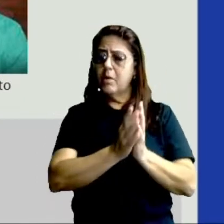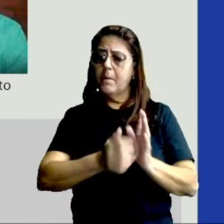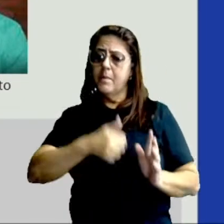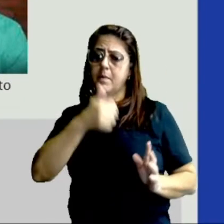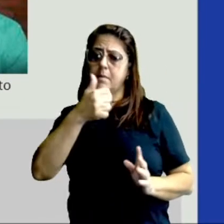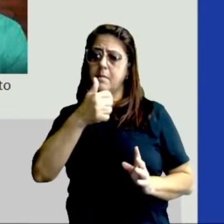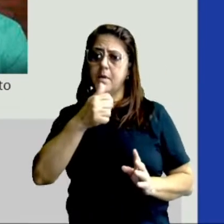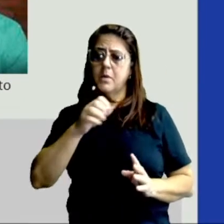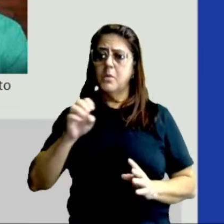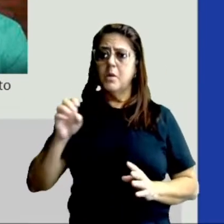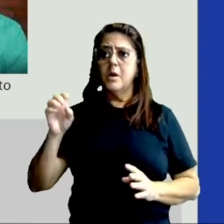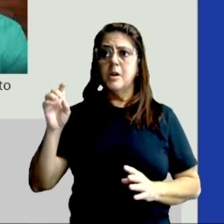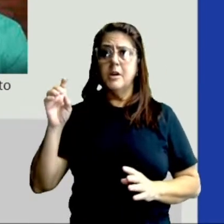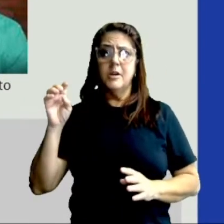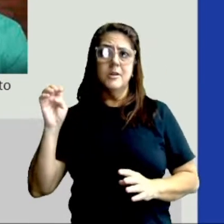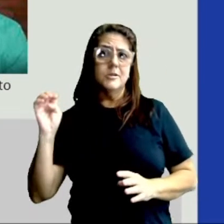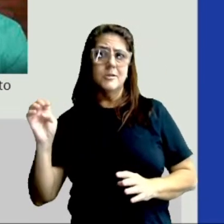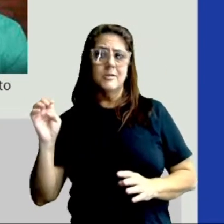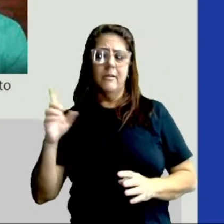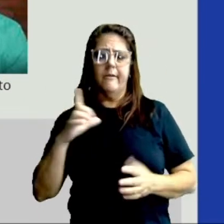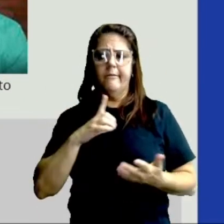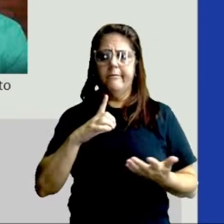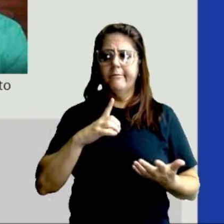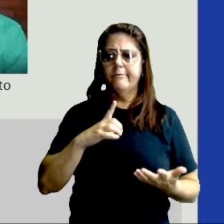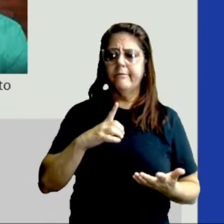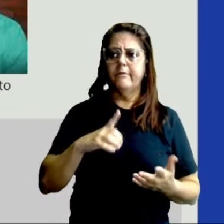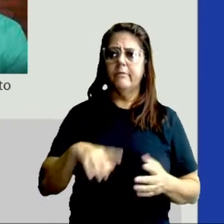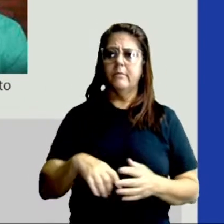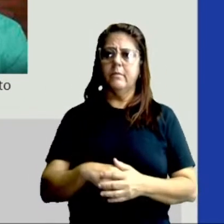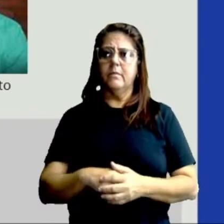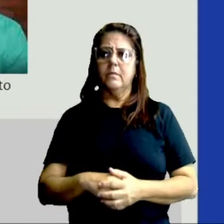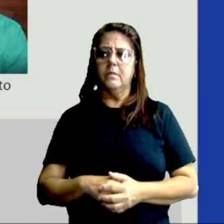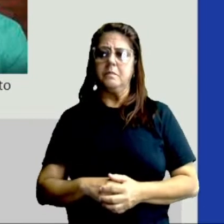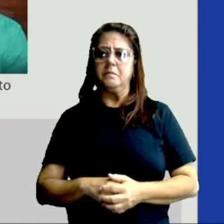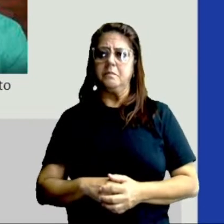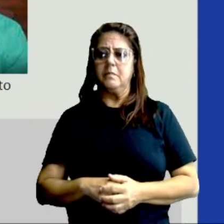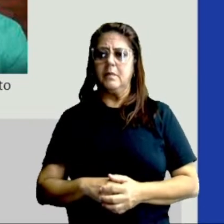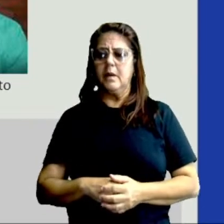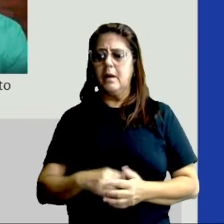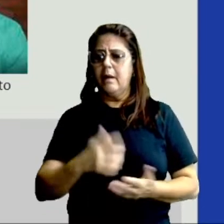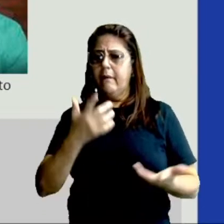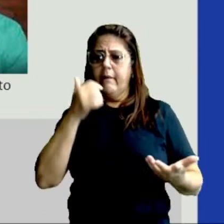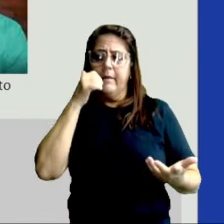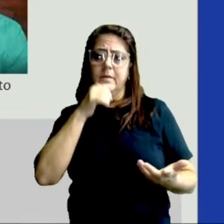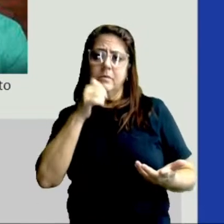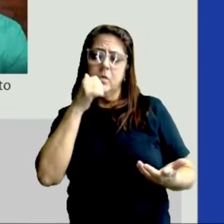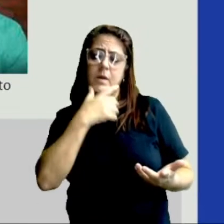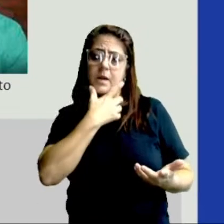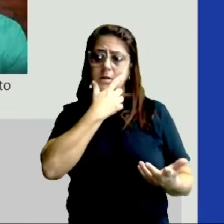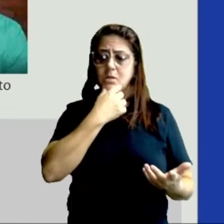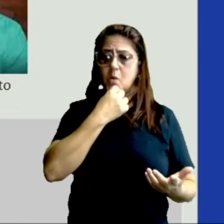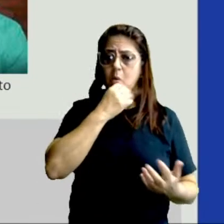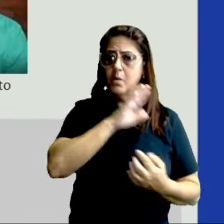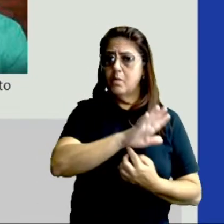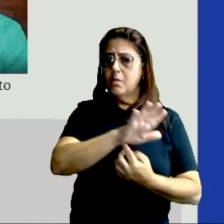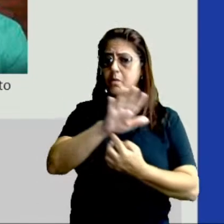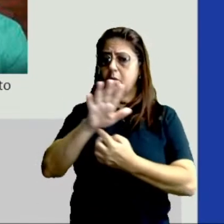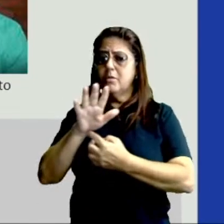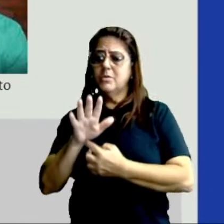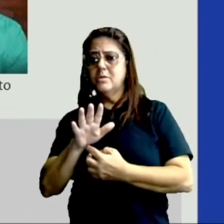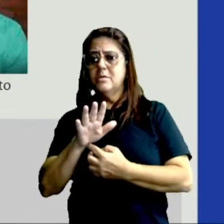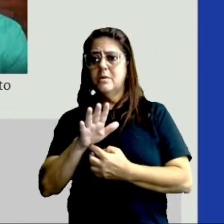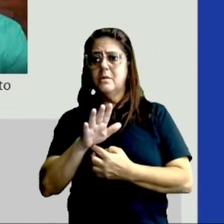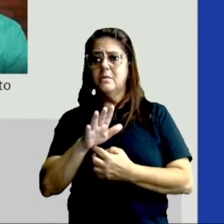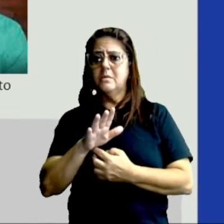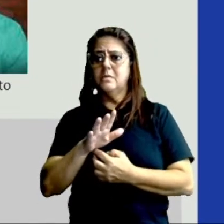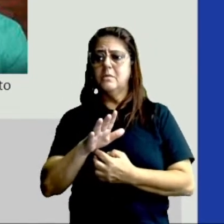canto esquerdo em cima povos indígenas contemporâneos do Rio Negro no Amazonas é as mulheres e homens apresentando